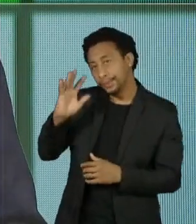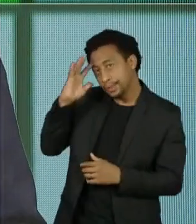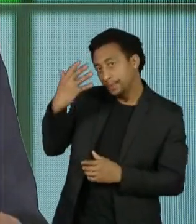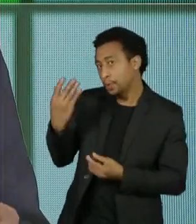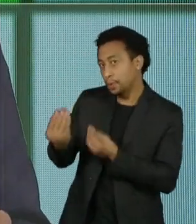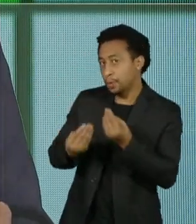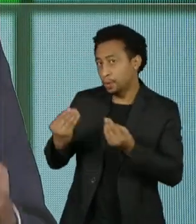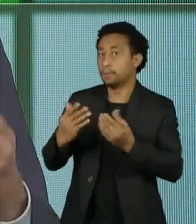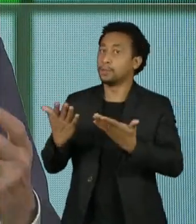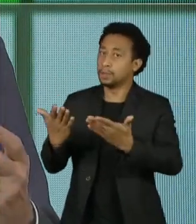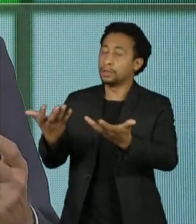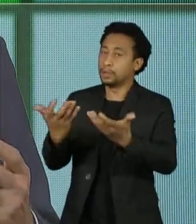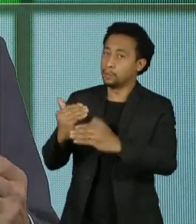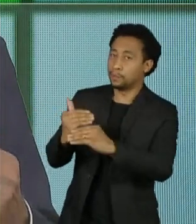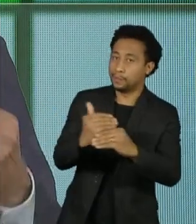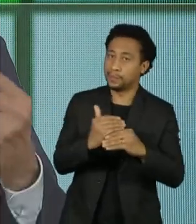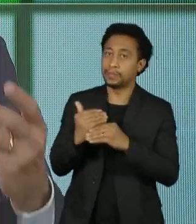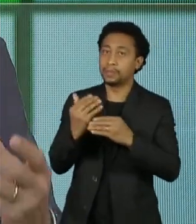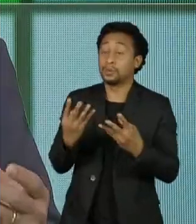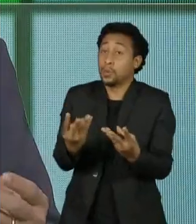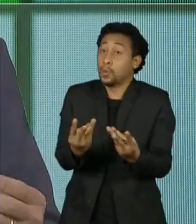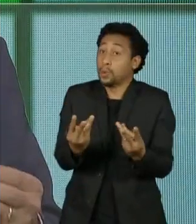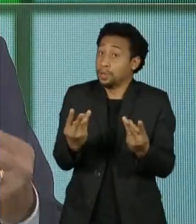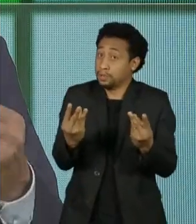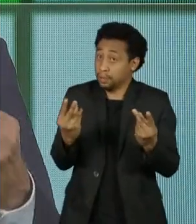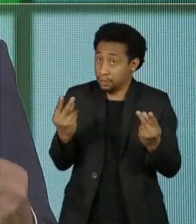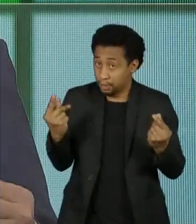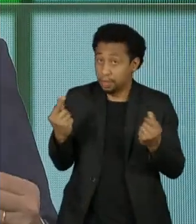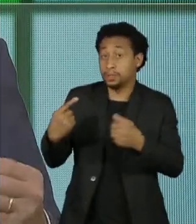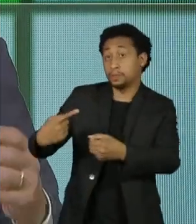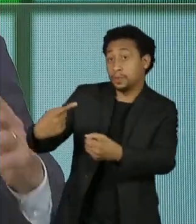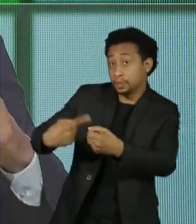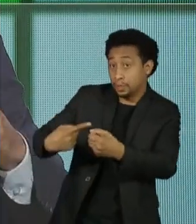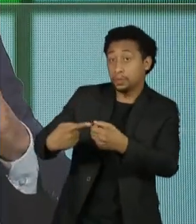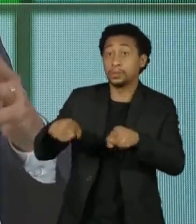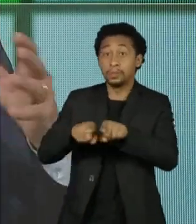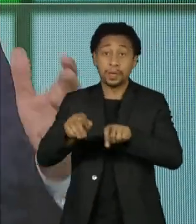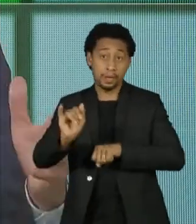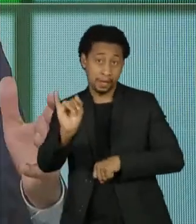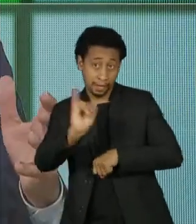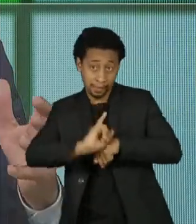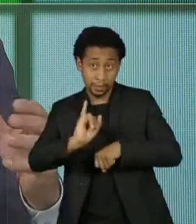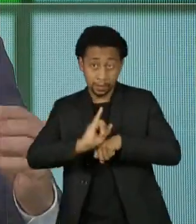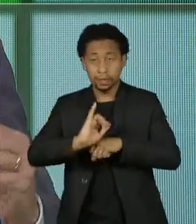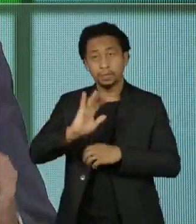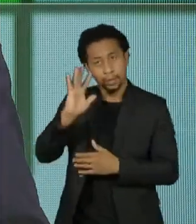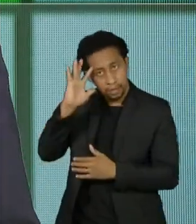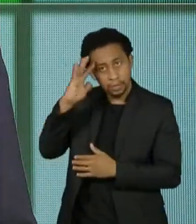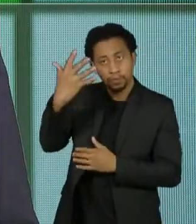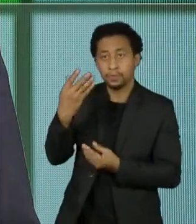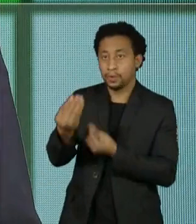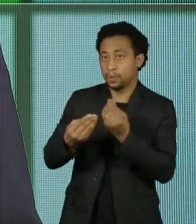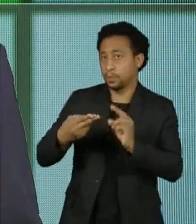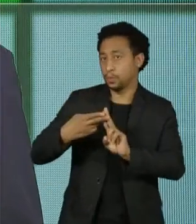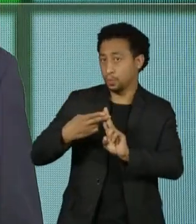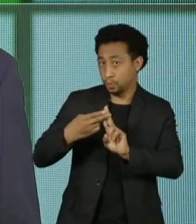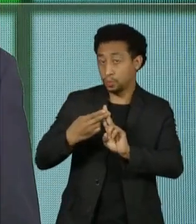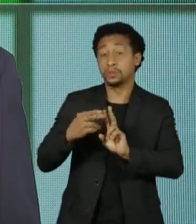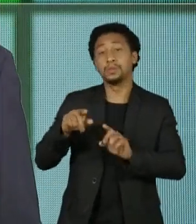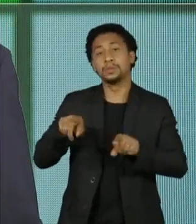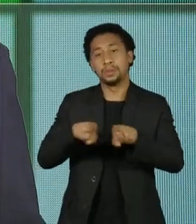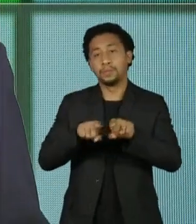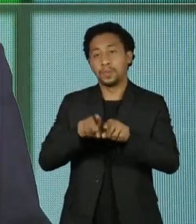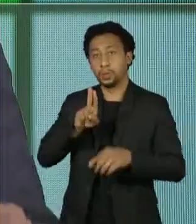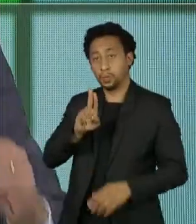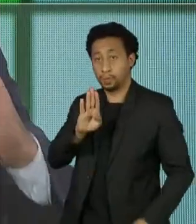um padrão de qualidade para o interior e para a capital, completar o SUS. Além das UBSs e